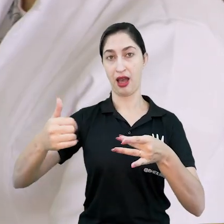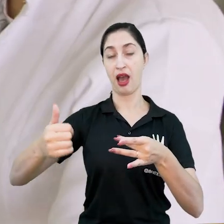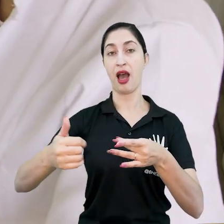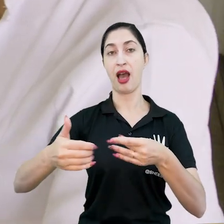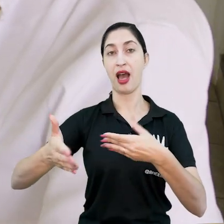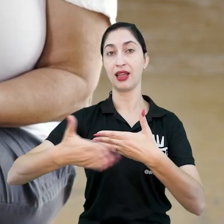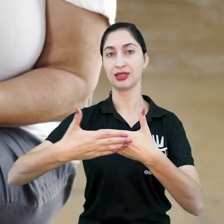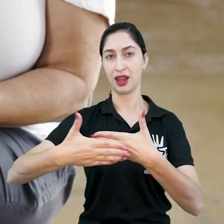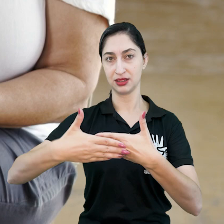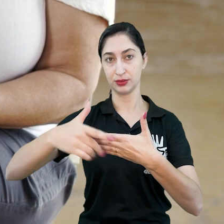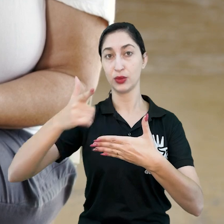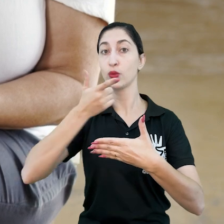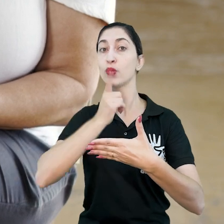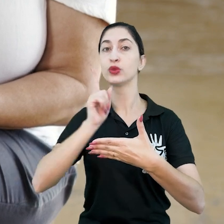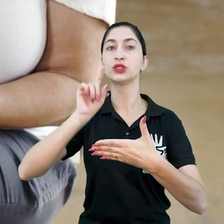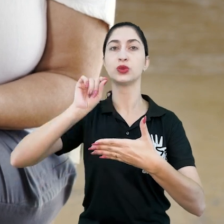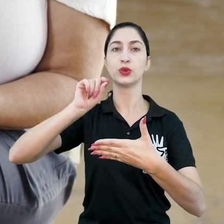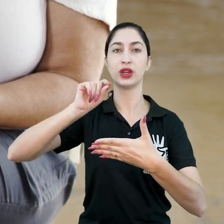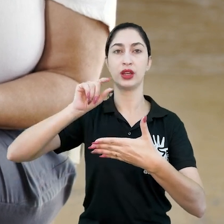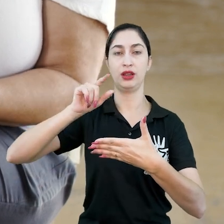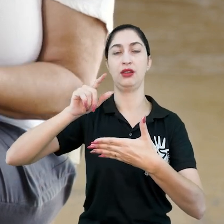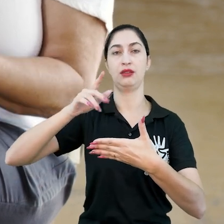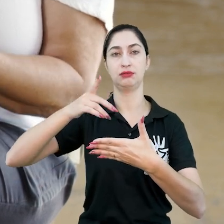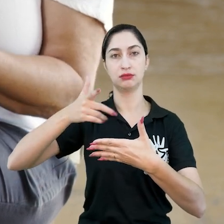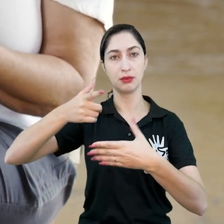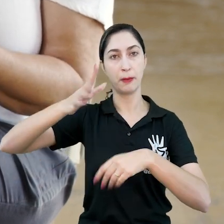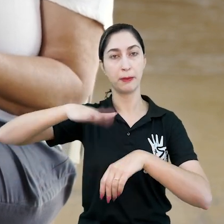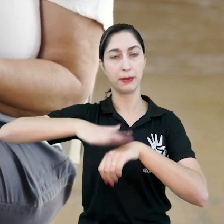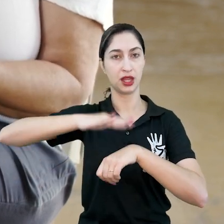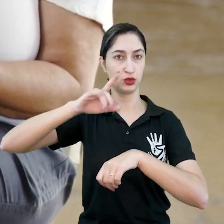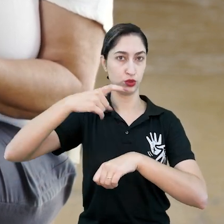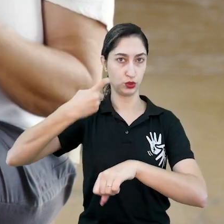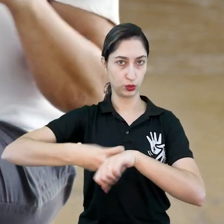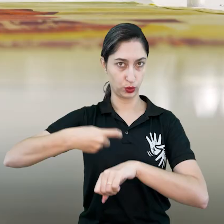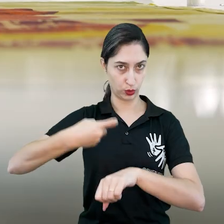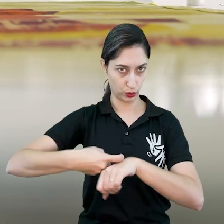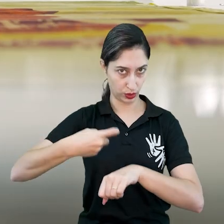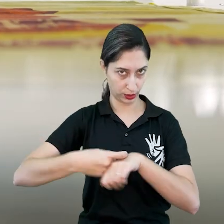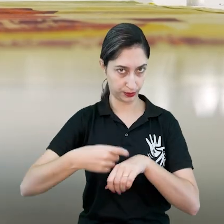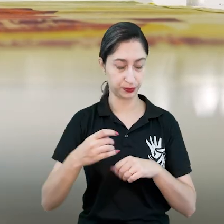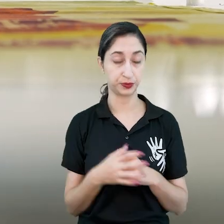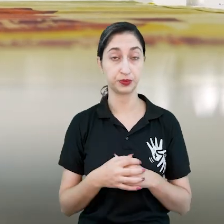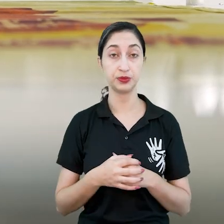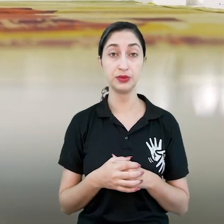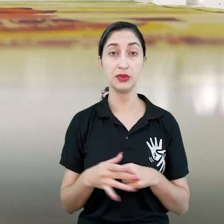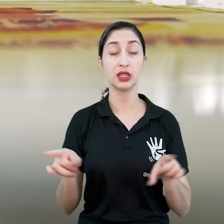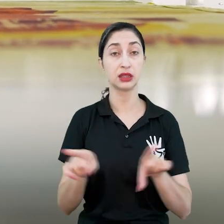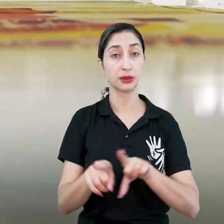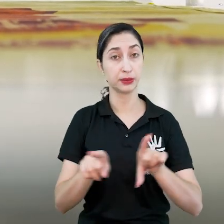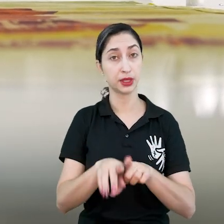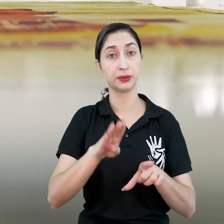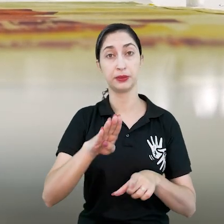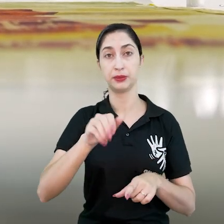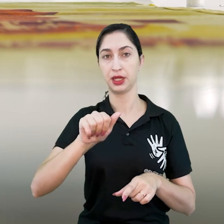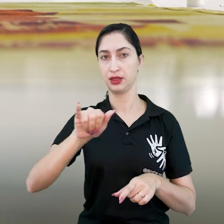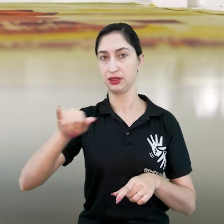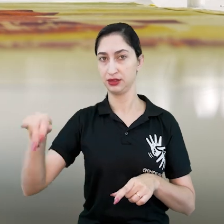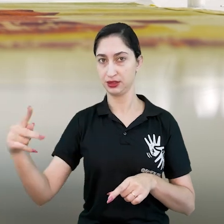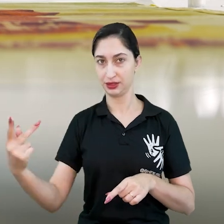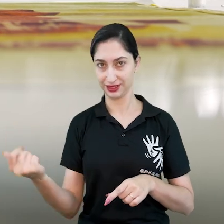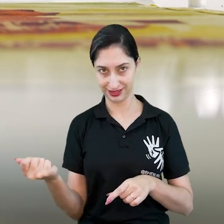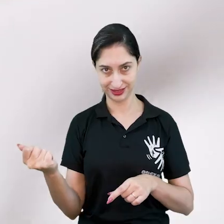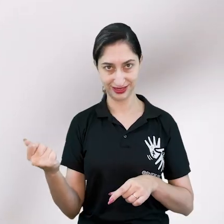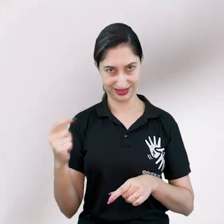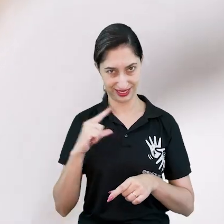Depois disso, né, a gente partiu para a remontagem, que é retornar as bainhas, porque como elas eram colocadas em maços para